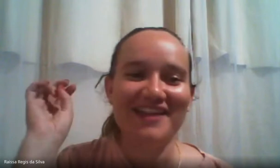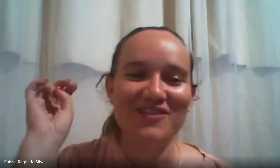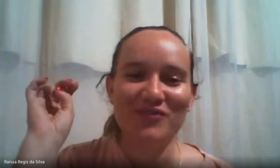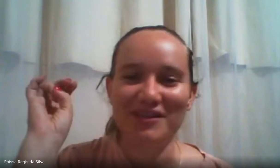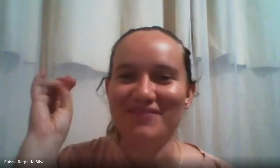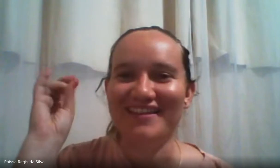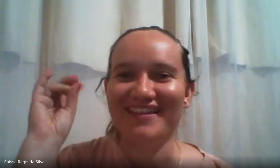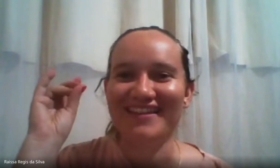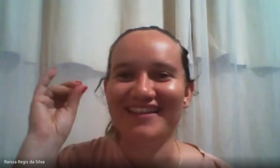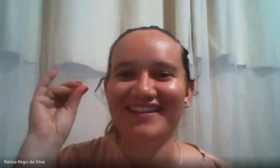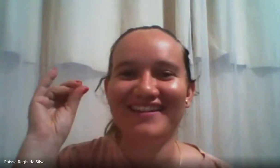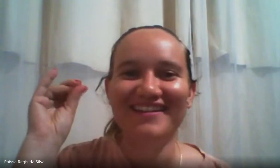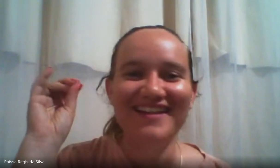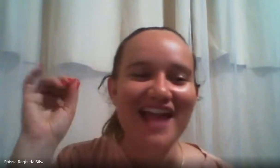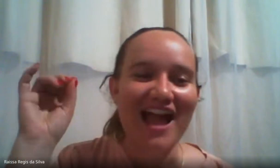Enfim.